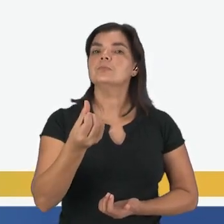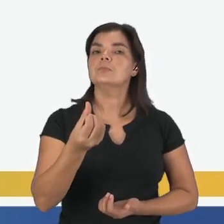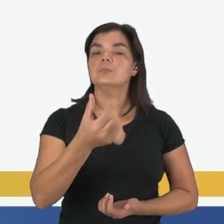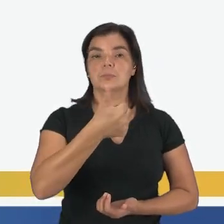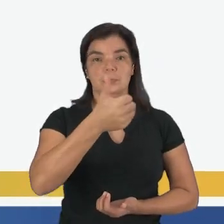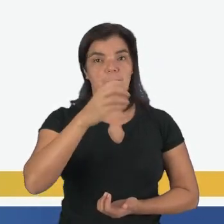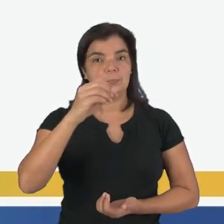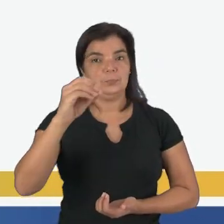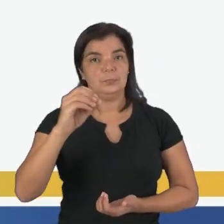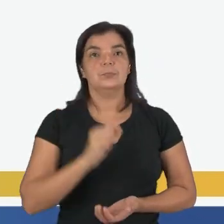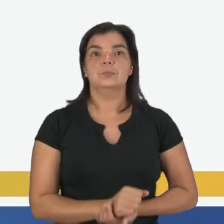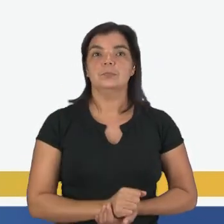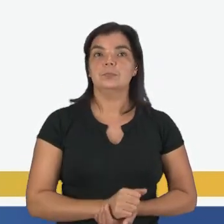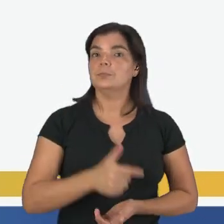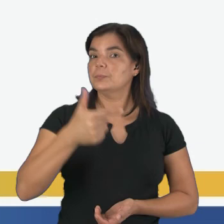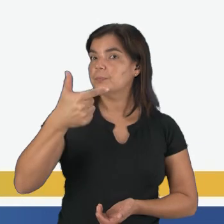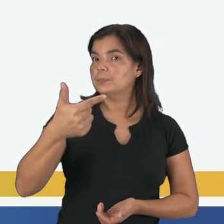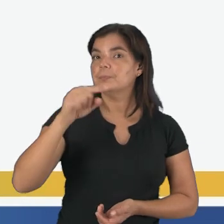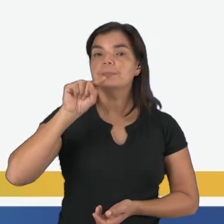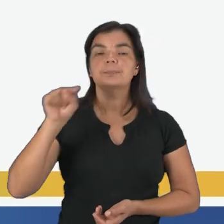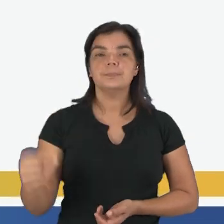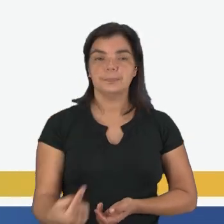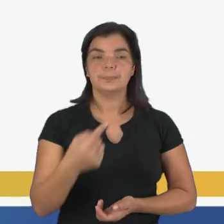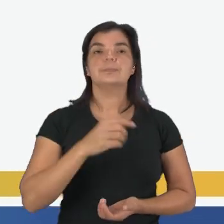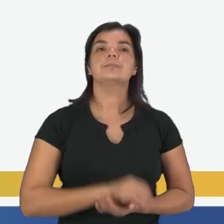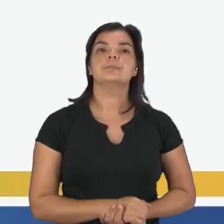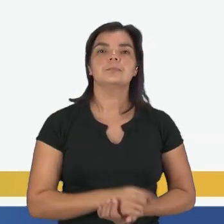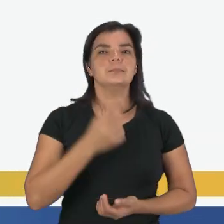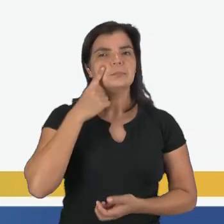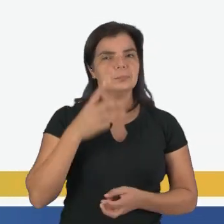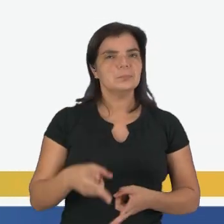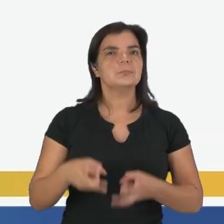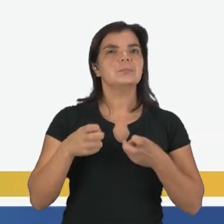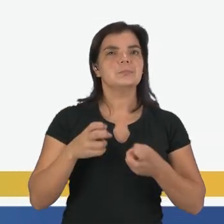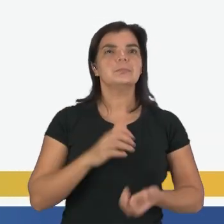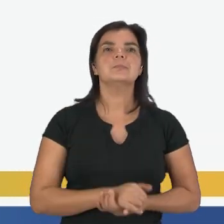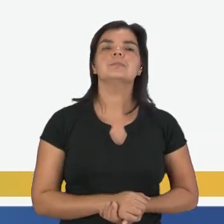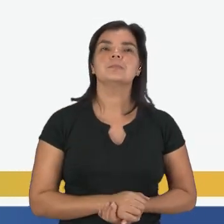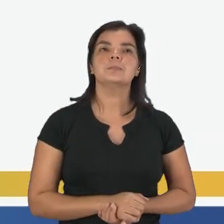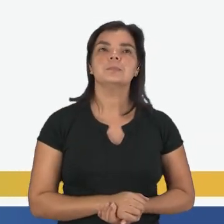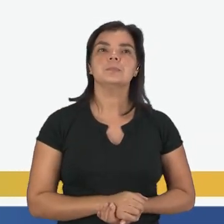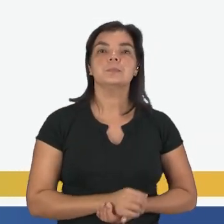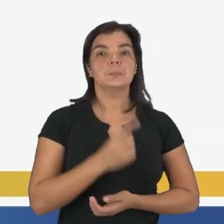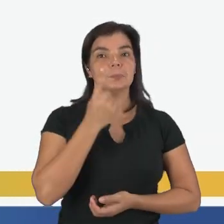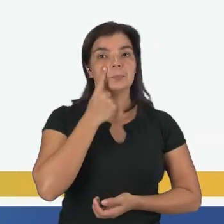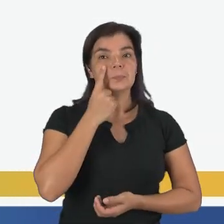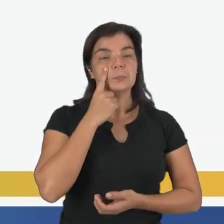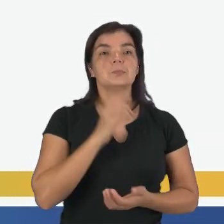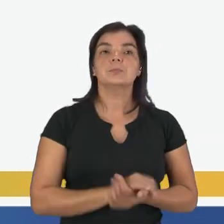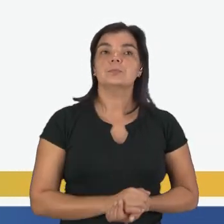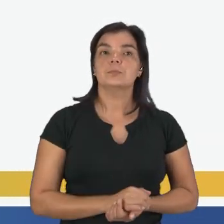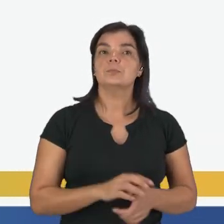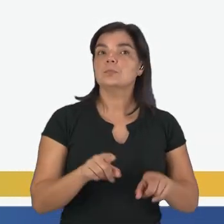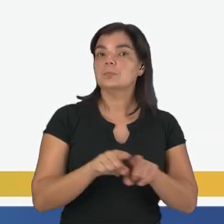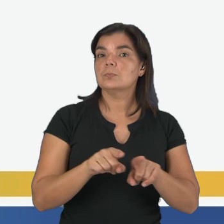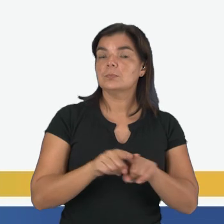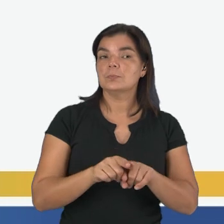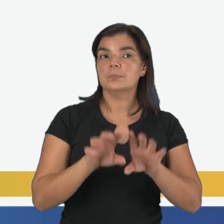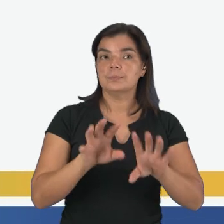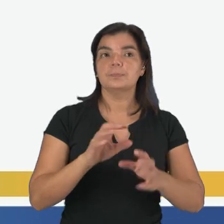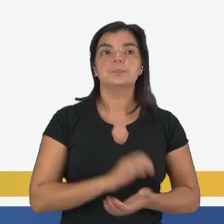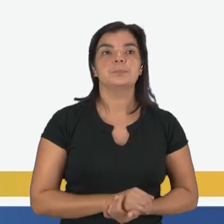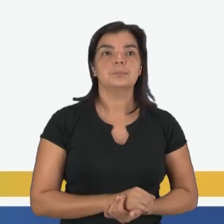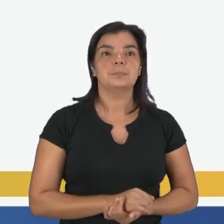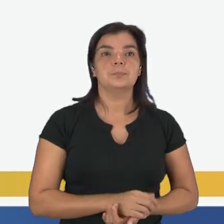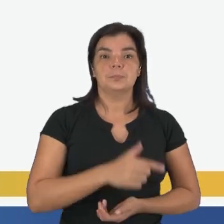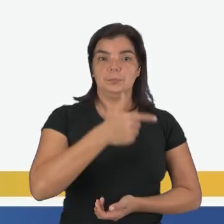O centésimo. E o 2? Os milésimos. Perceberam? Olha só, podemos ler esse número dessa